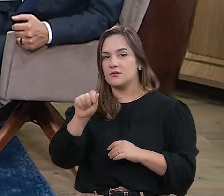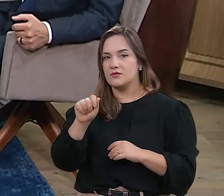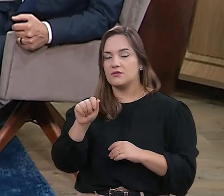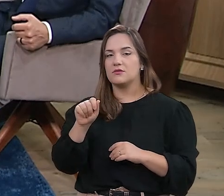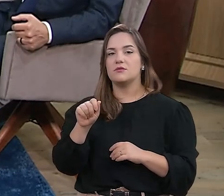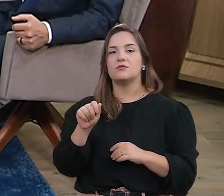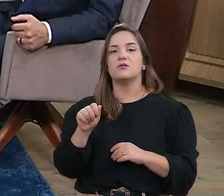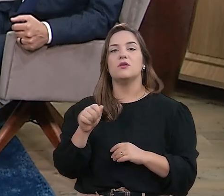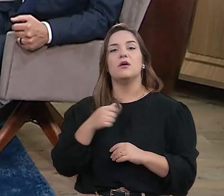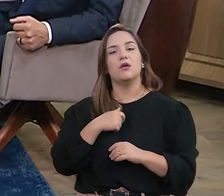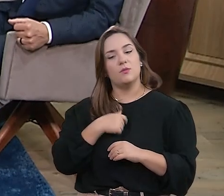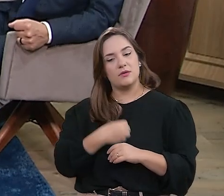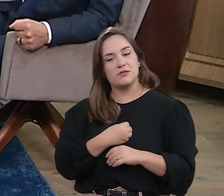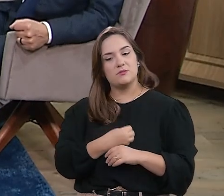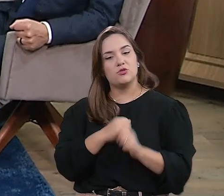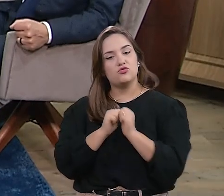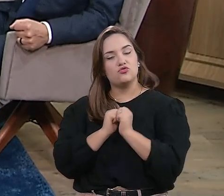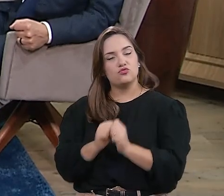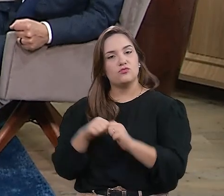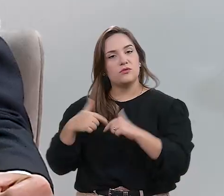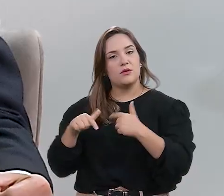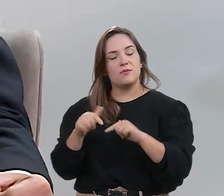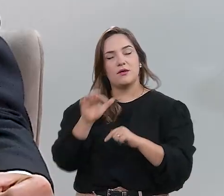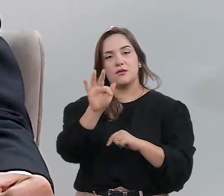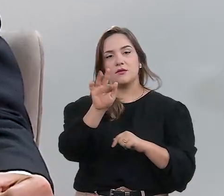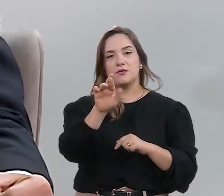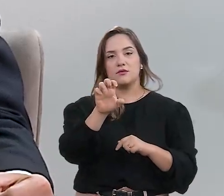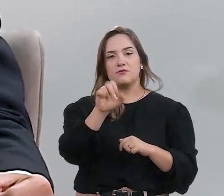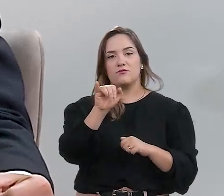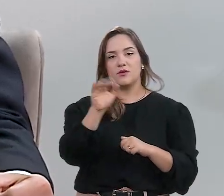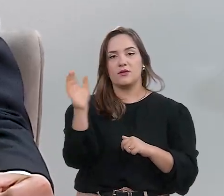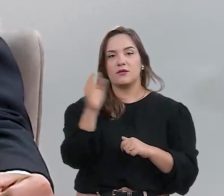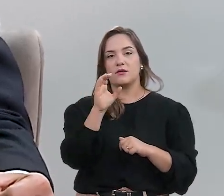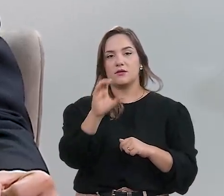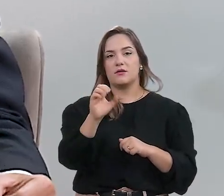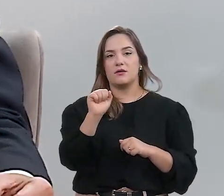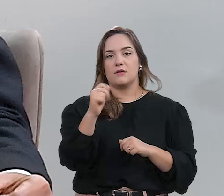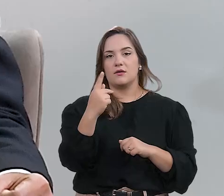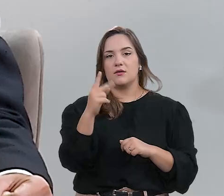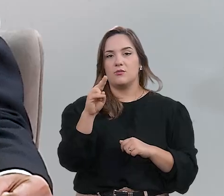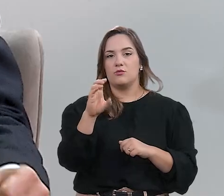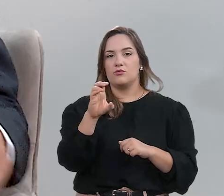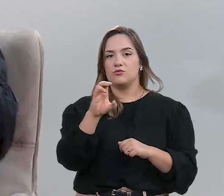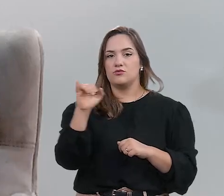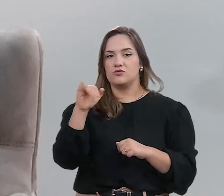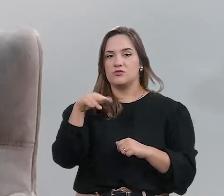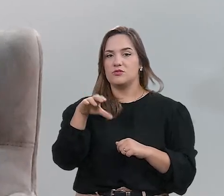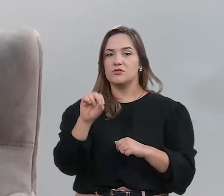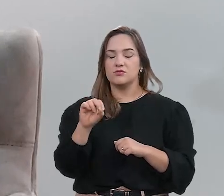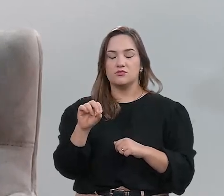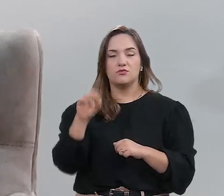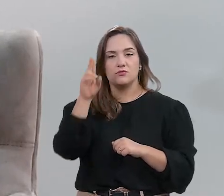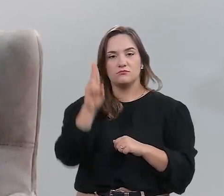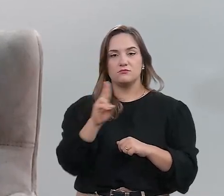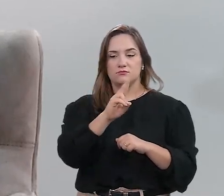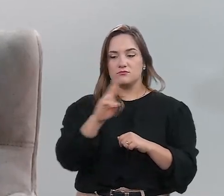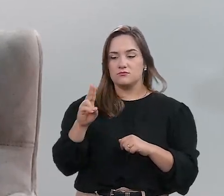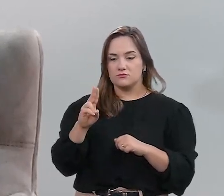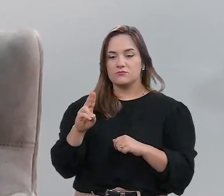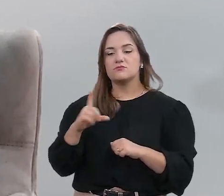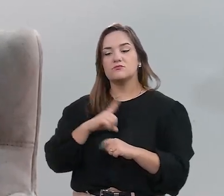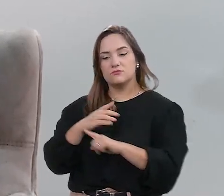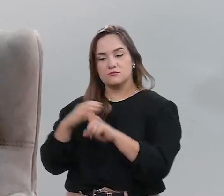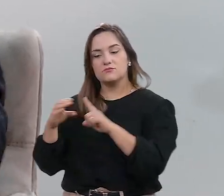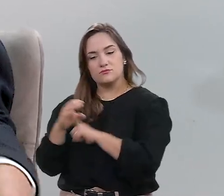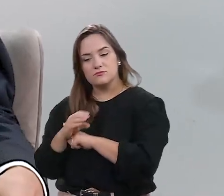trabalho junto com freis capuchinhos, né, padres da Igreja Católica, que tinham uma comunidade de